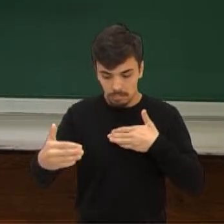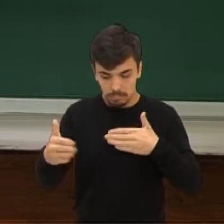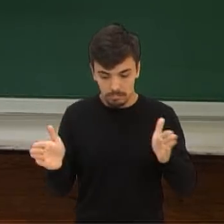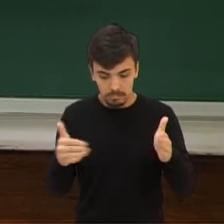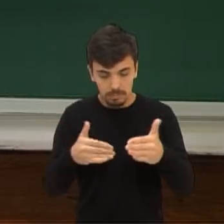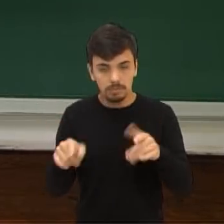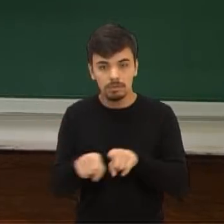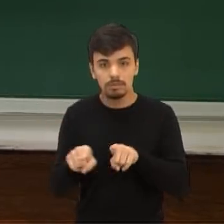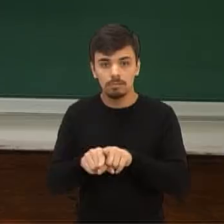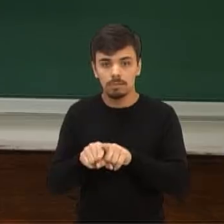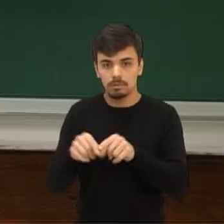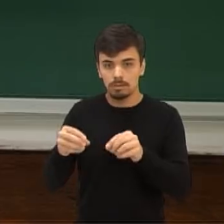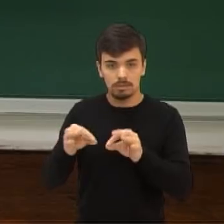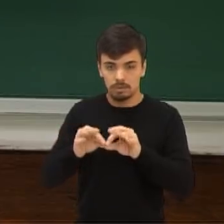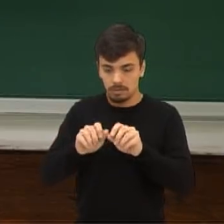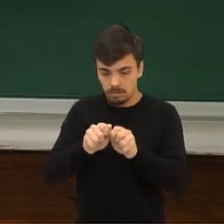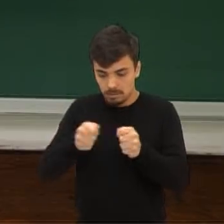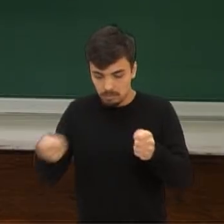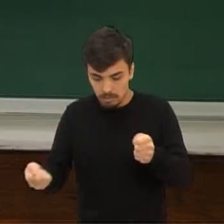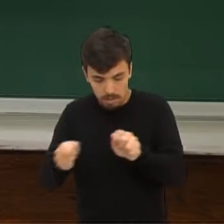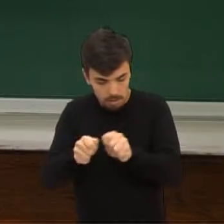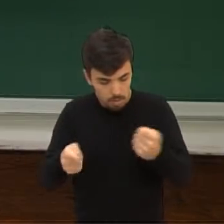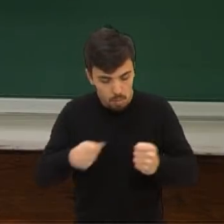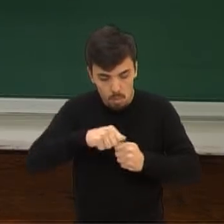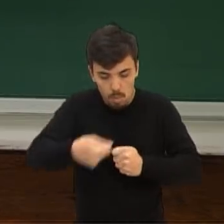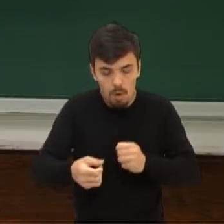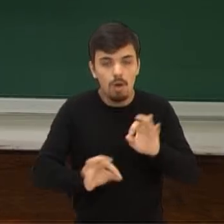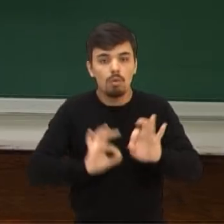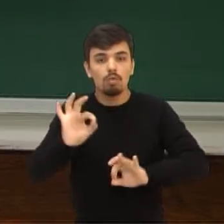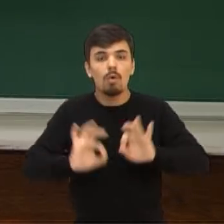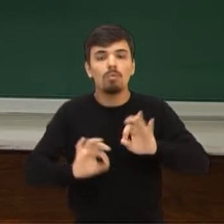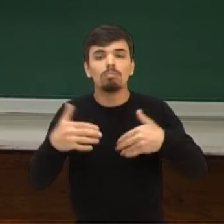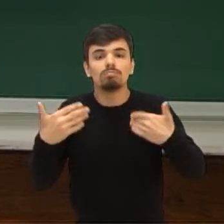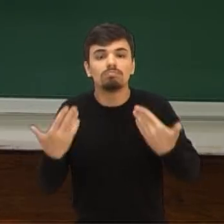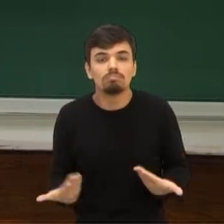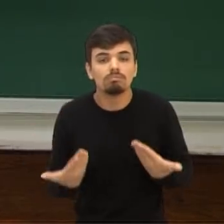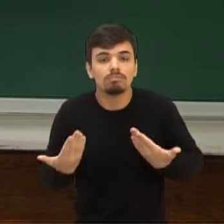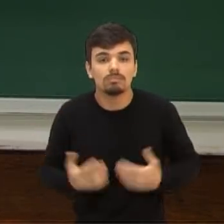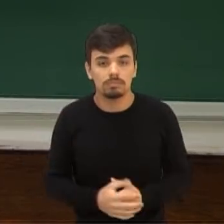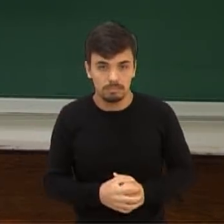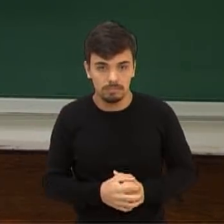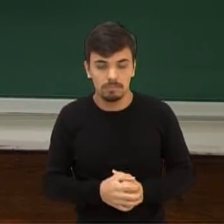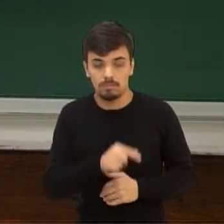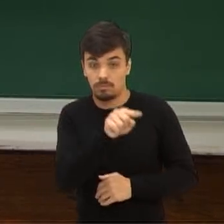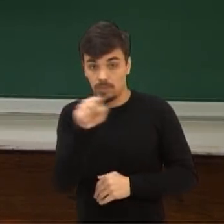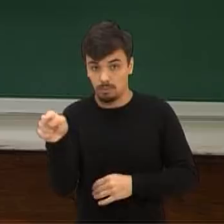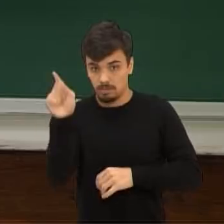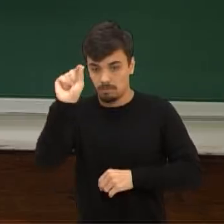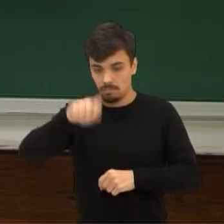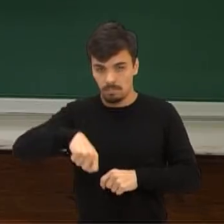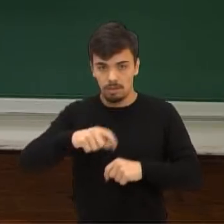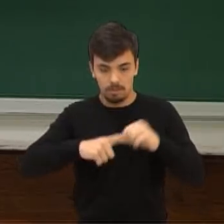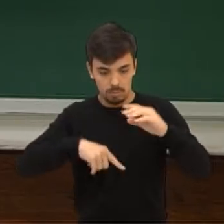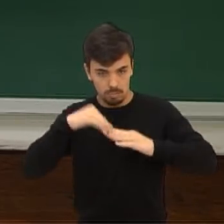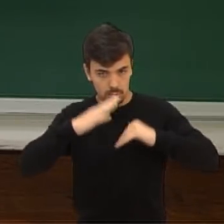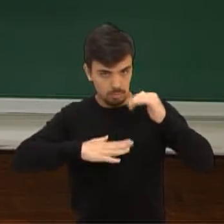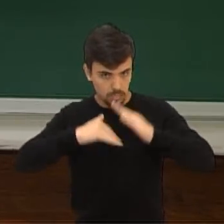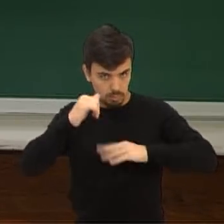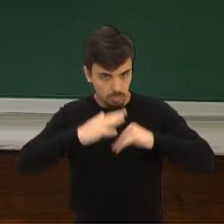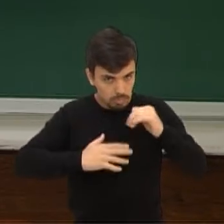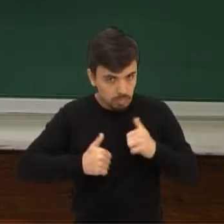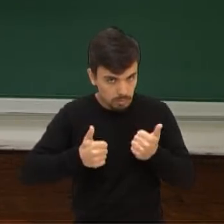desmontar e abrir ela, como ela vai estar planificada? Então, vocês vão construir essa